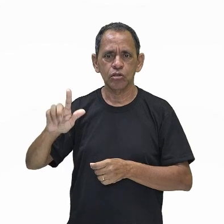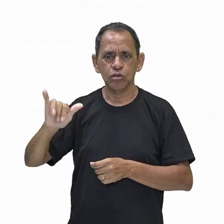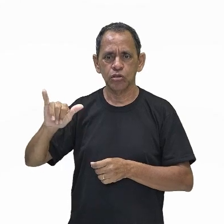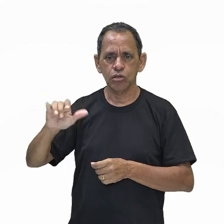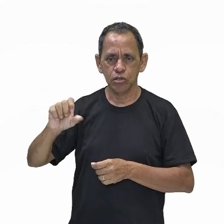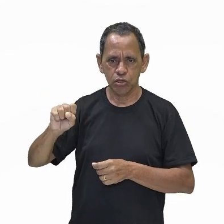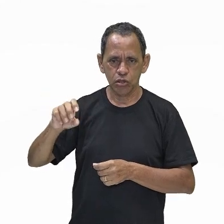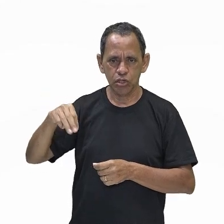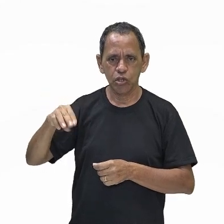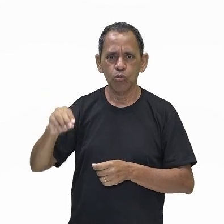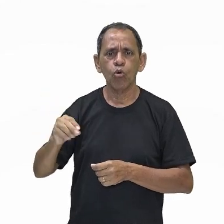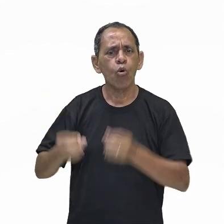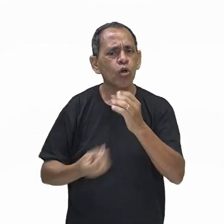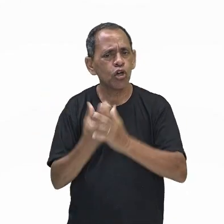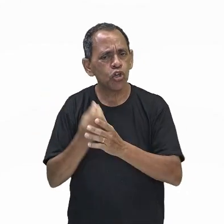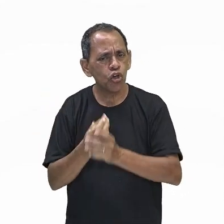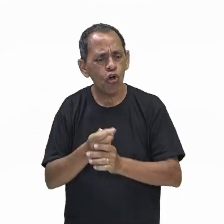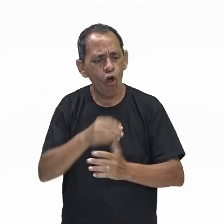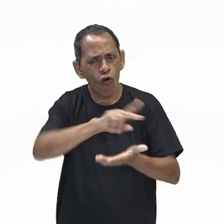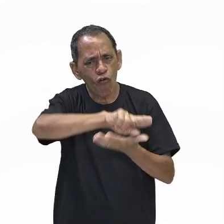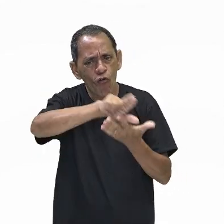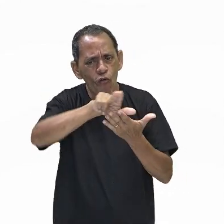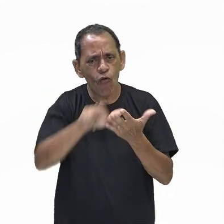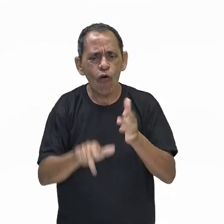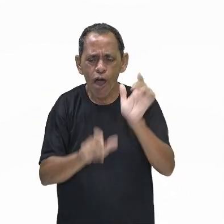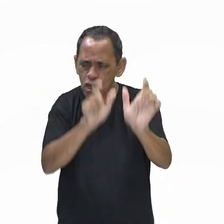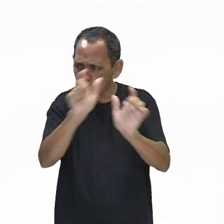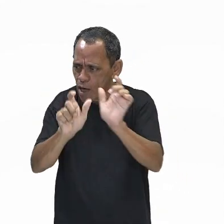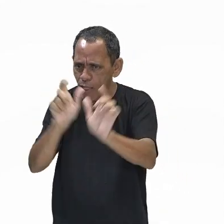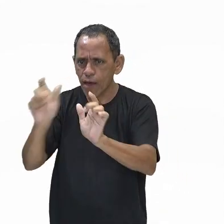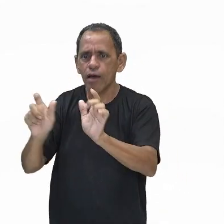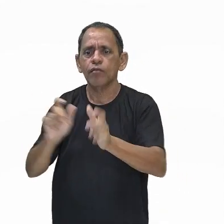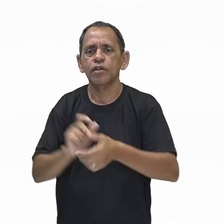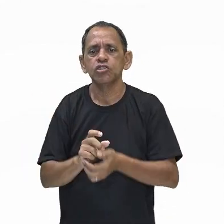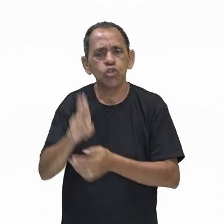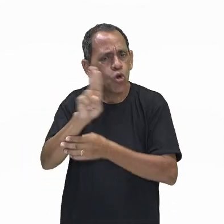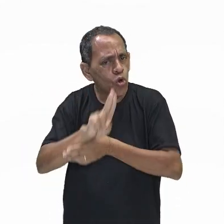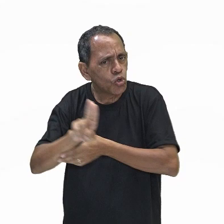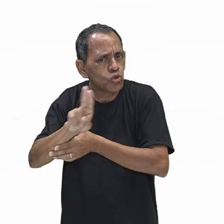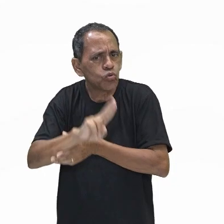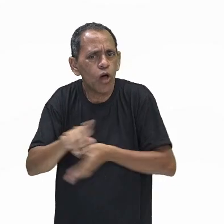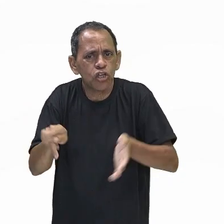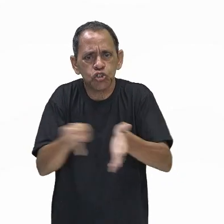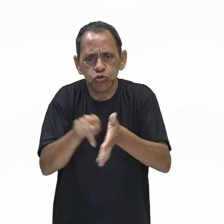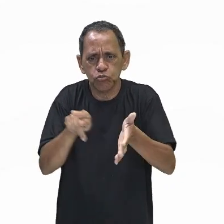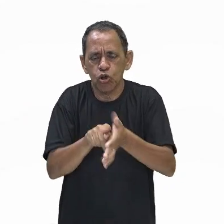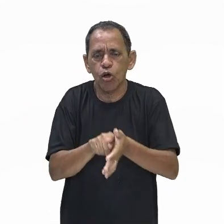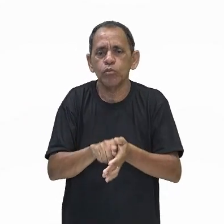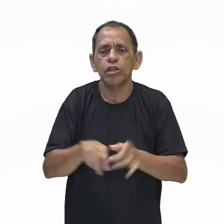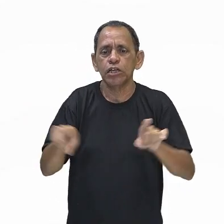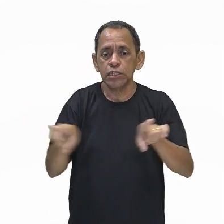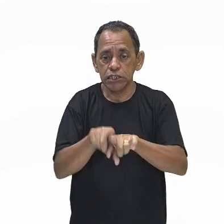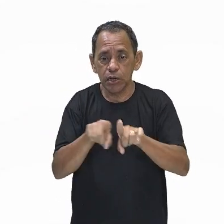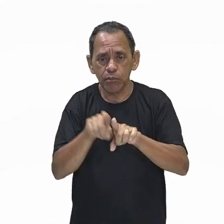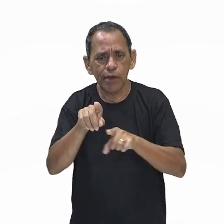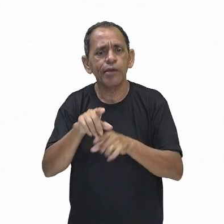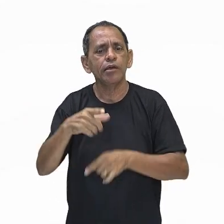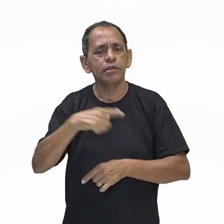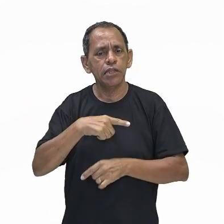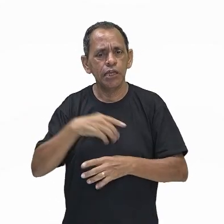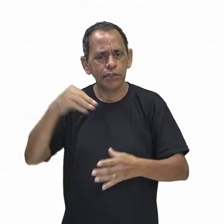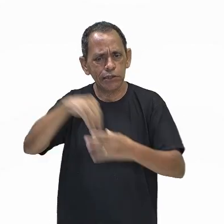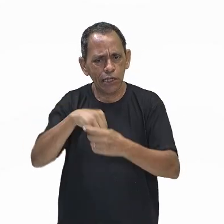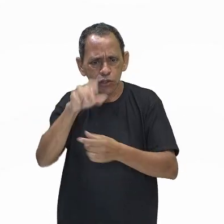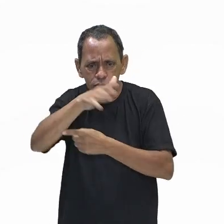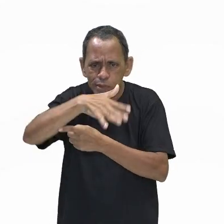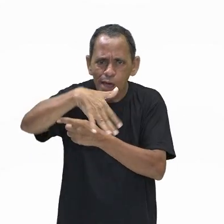muitas palavras, né? Neologismo é isso, criação de novas palavras, certo? É carregado de regionalismo,